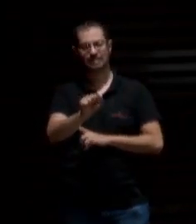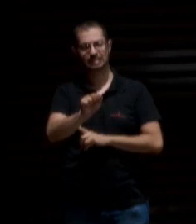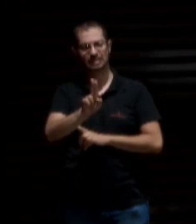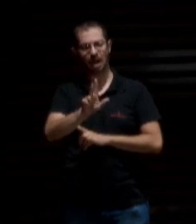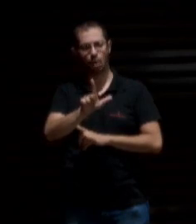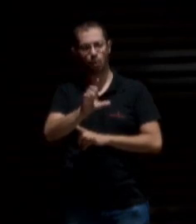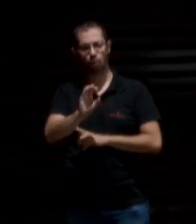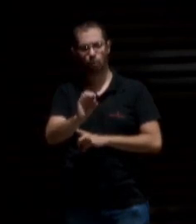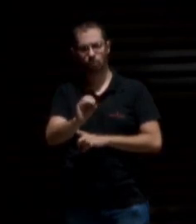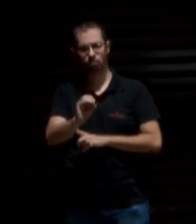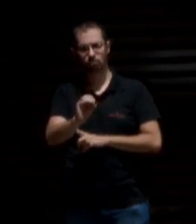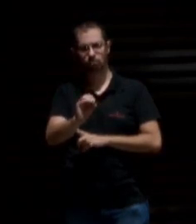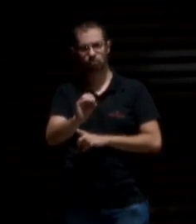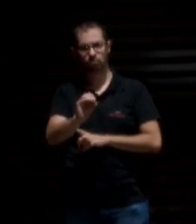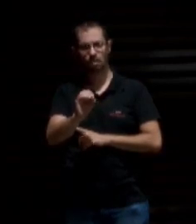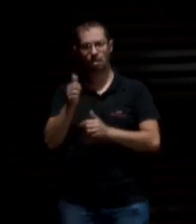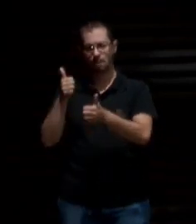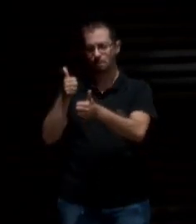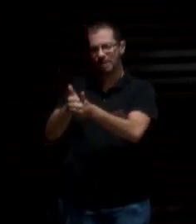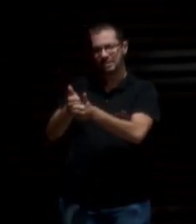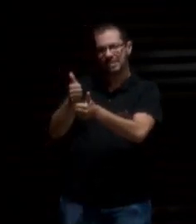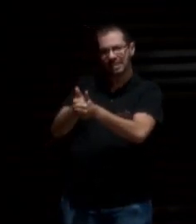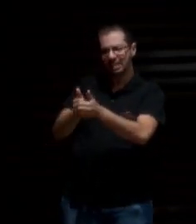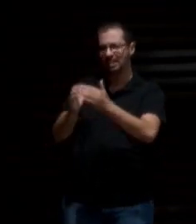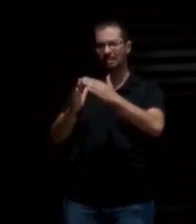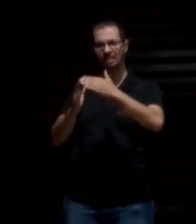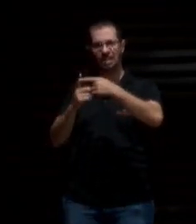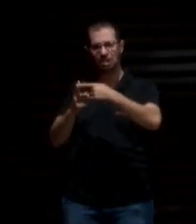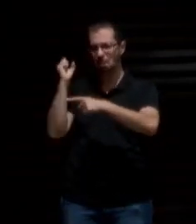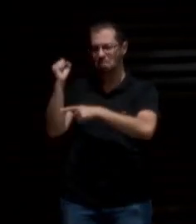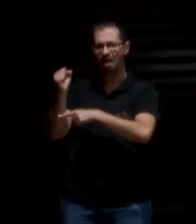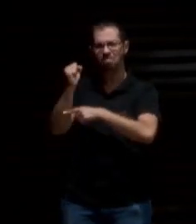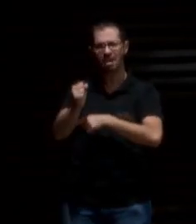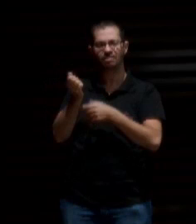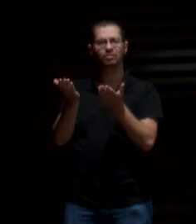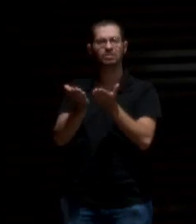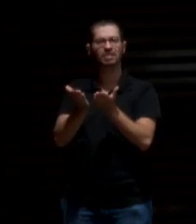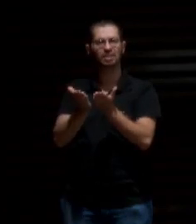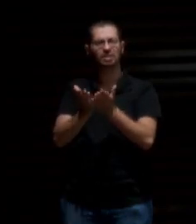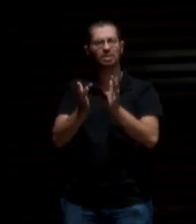os crentes, Jesus apareceu a ele e falou assim: Saulo, Saulo, por que me persegues?